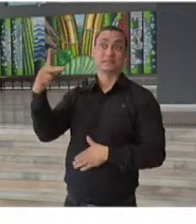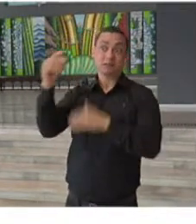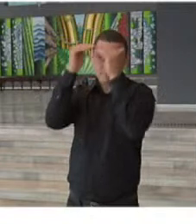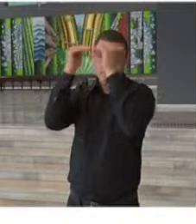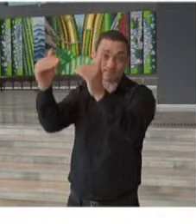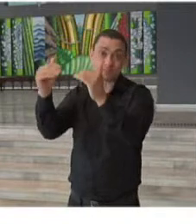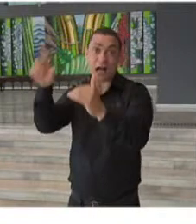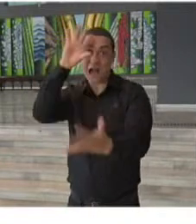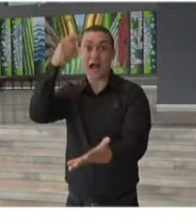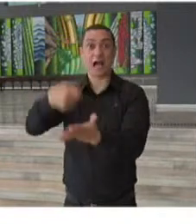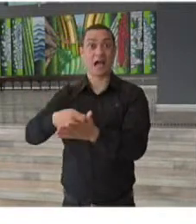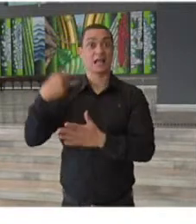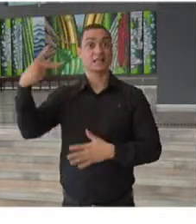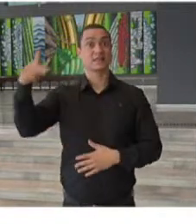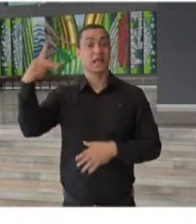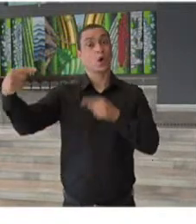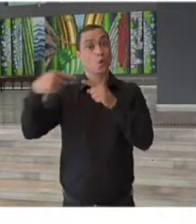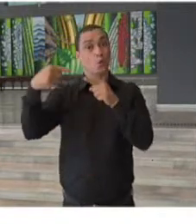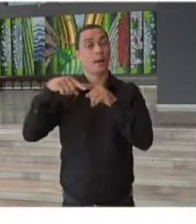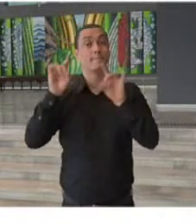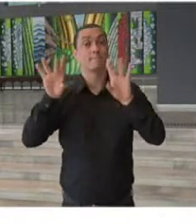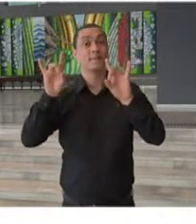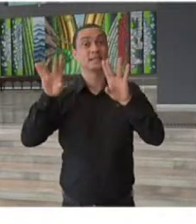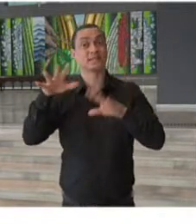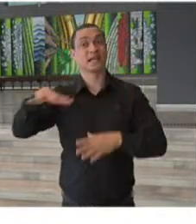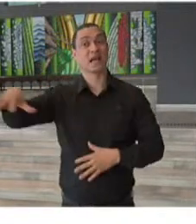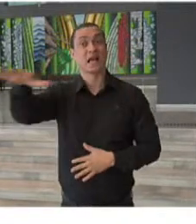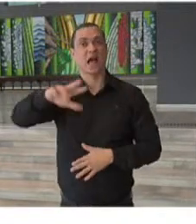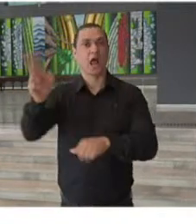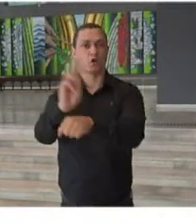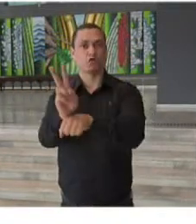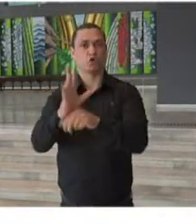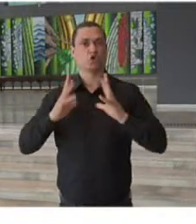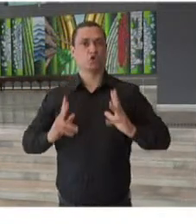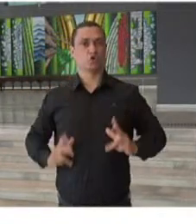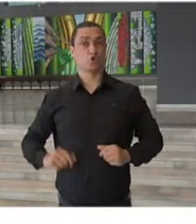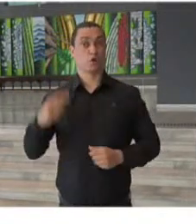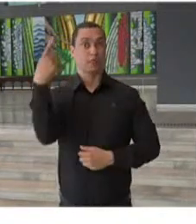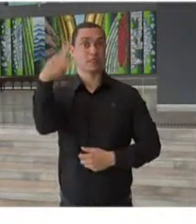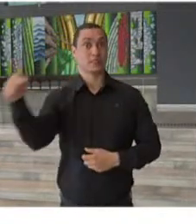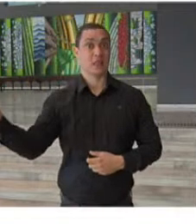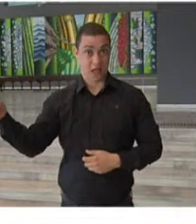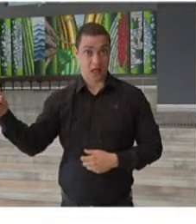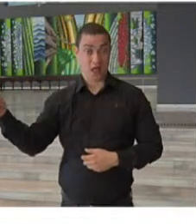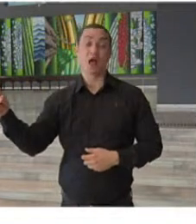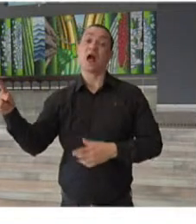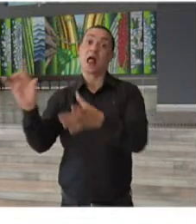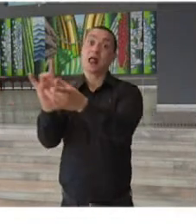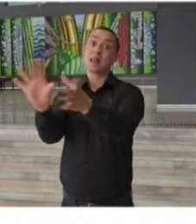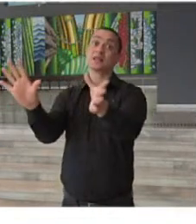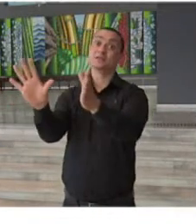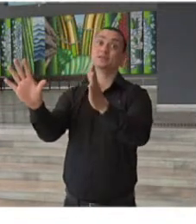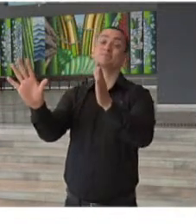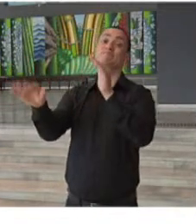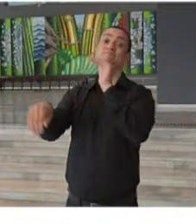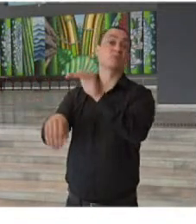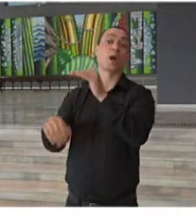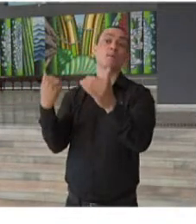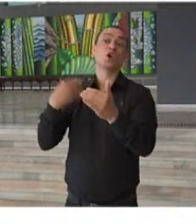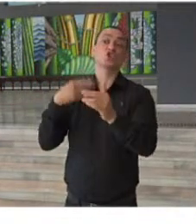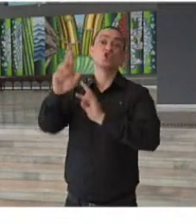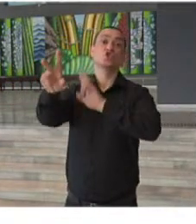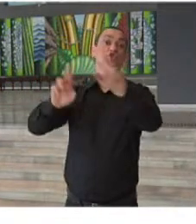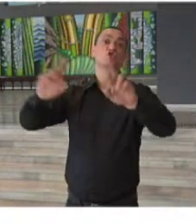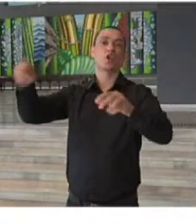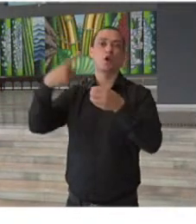que cabe, especialmente do ponto de vista da vigilância sanitária, autonomia, a realidade distinta